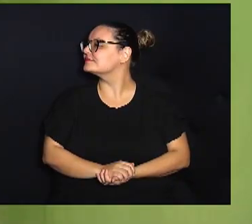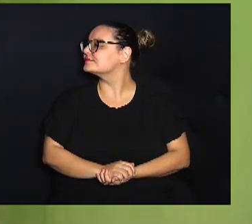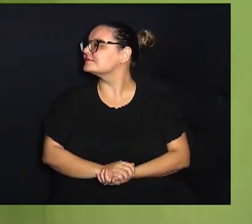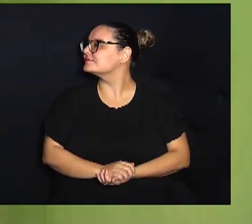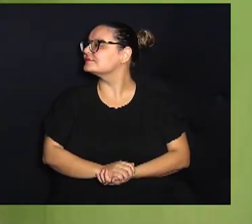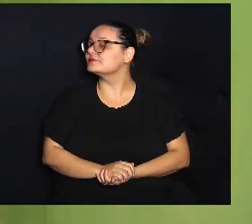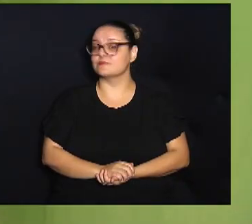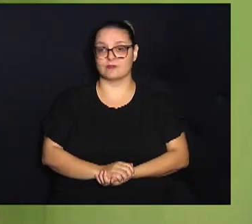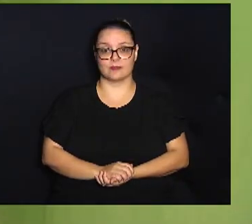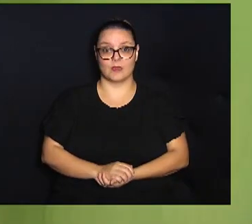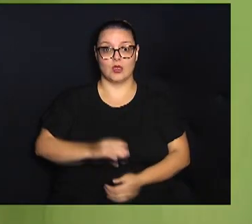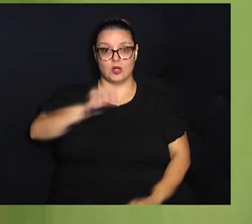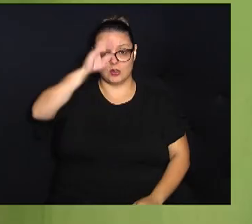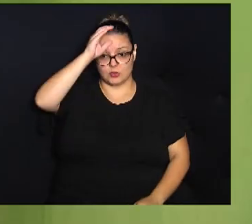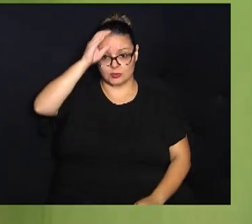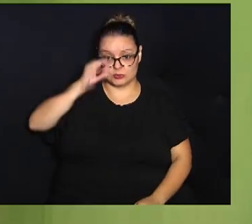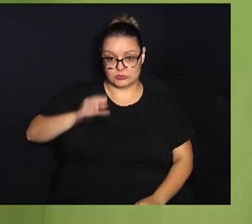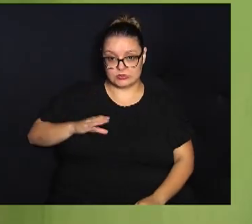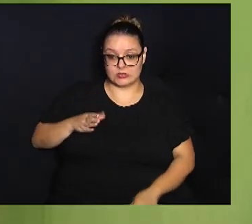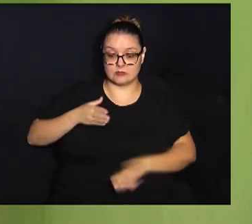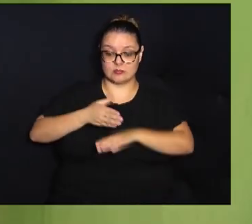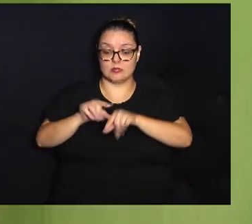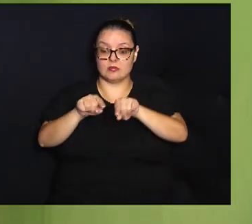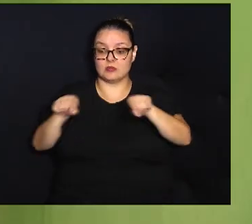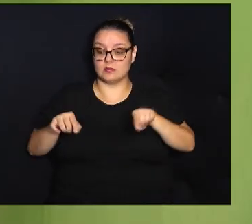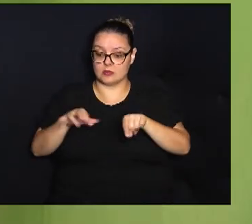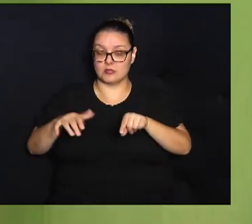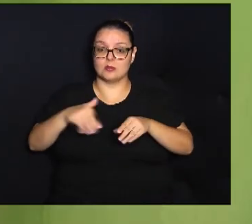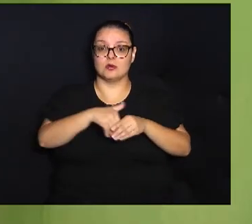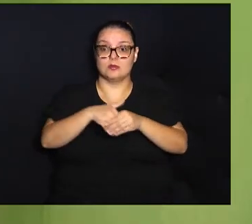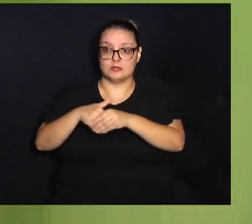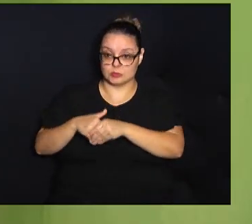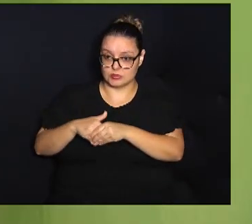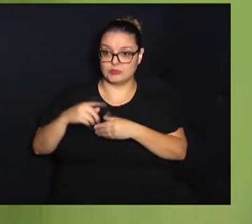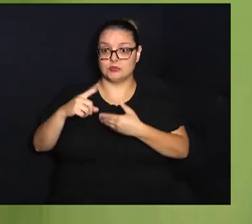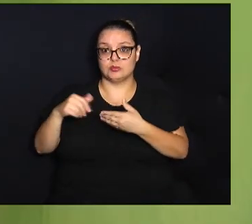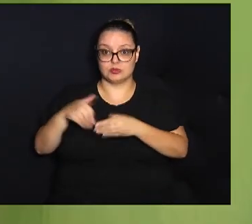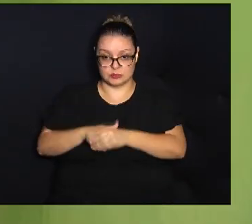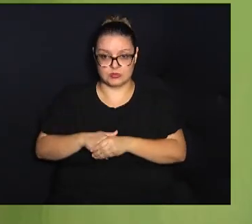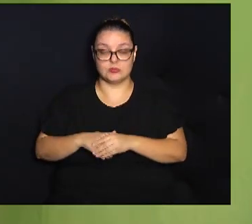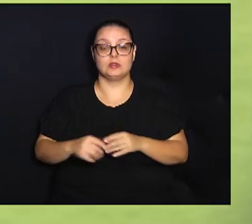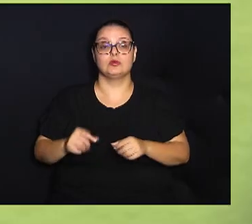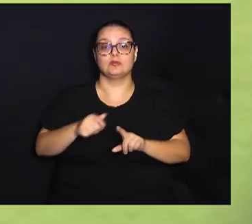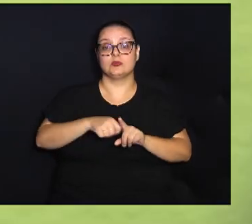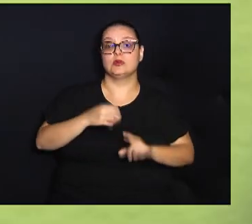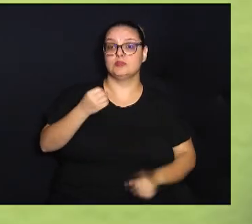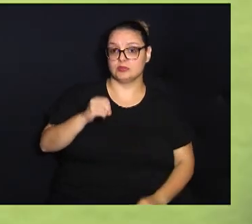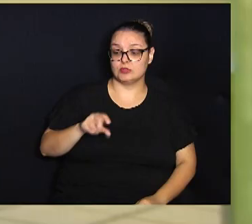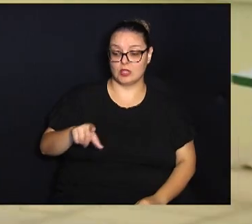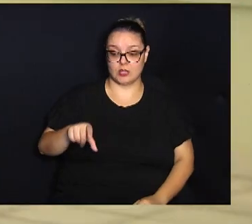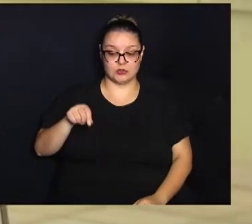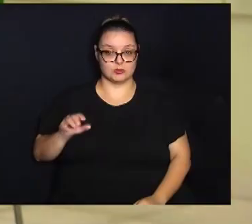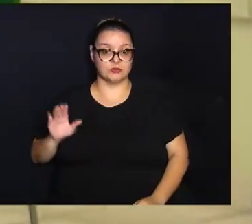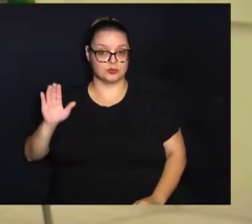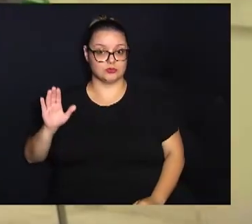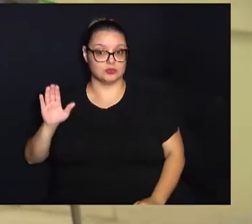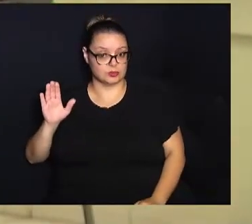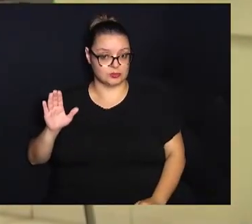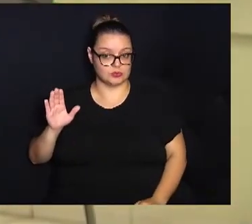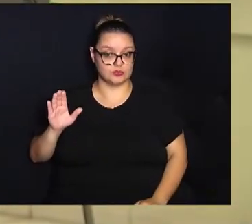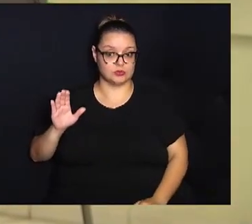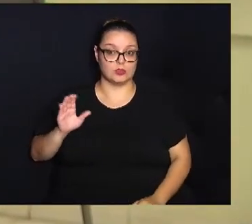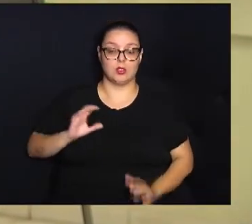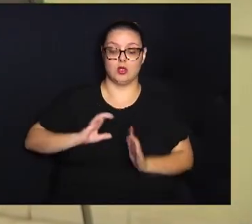Os eleitores que irão às urnas em outubro deste ano poderão escolher entre os candidatos que fazem parte tanto